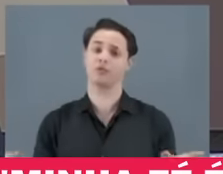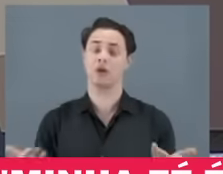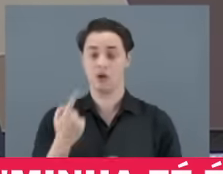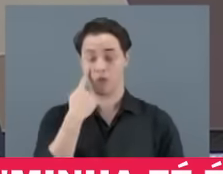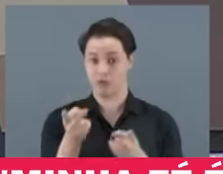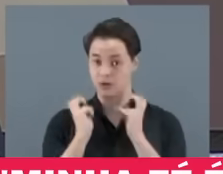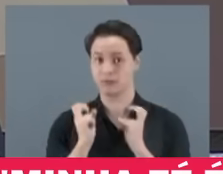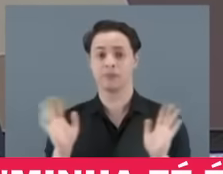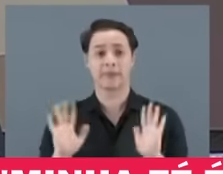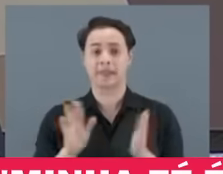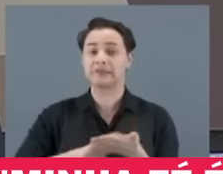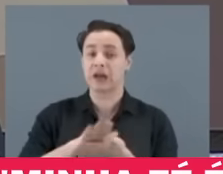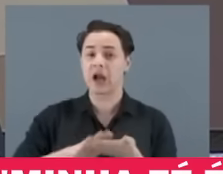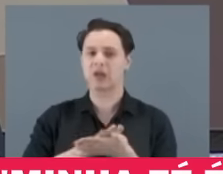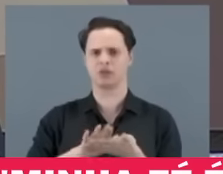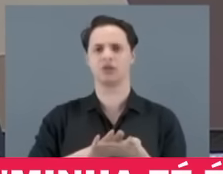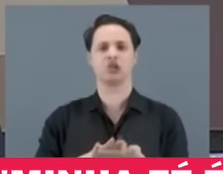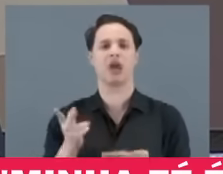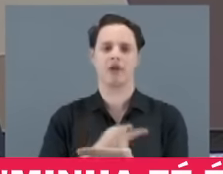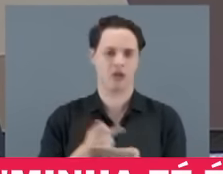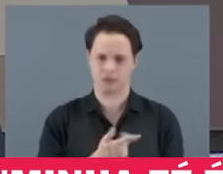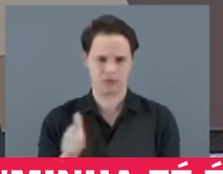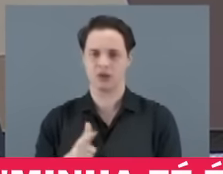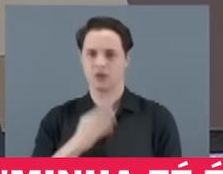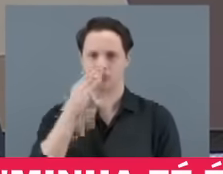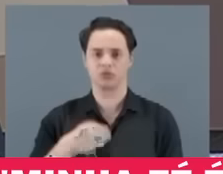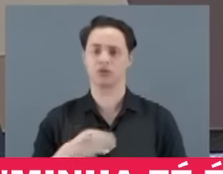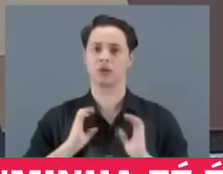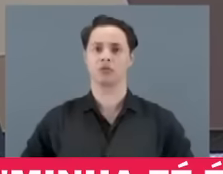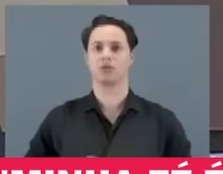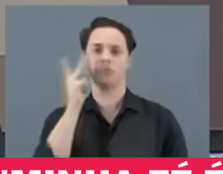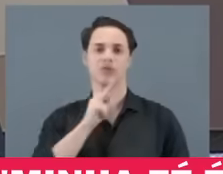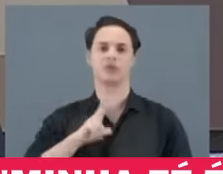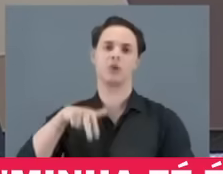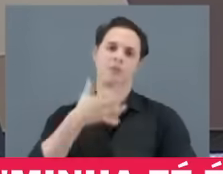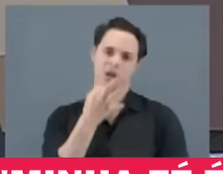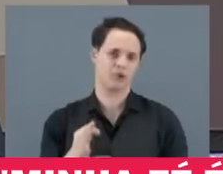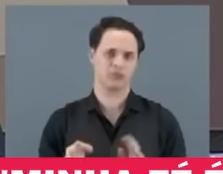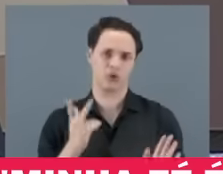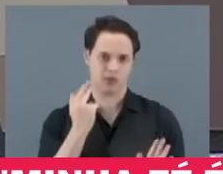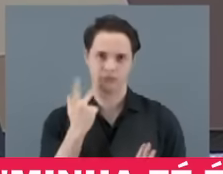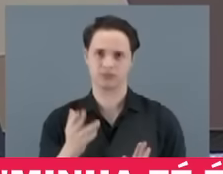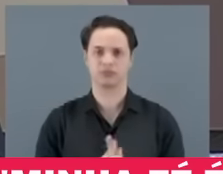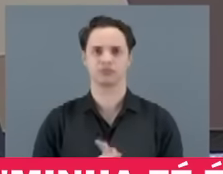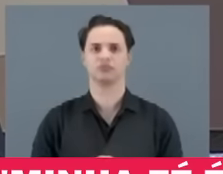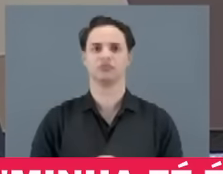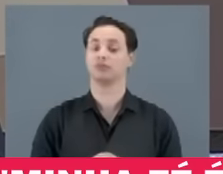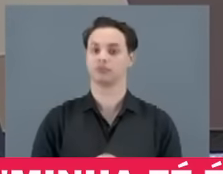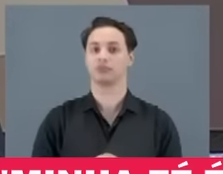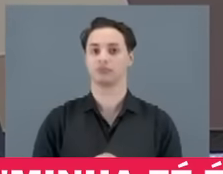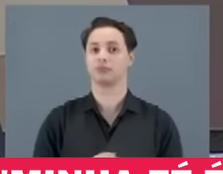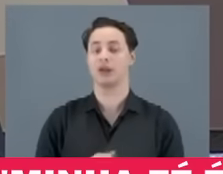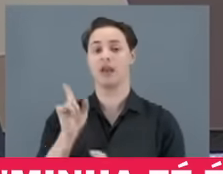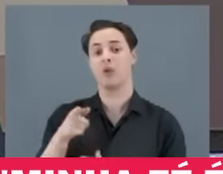Veja, não há nada de pecaminoso ou de reprovável eticamente em um político ter posição ou lutar por elas. Pelo contrário,